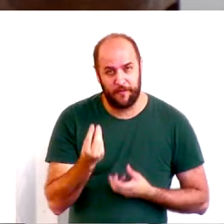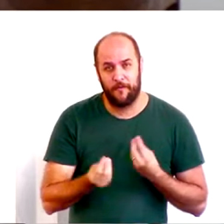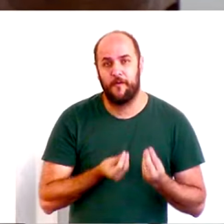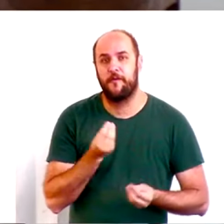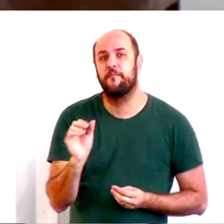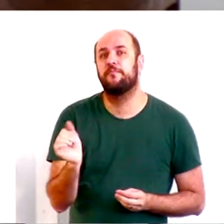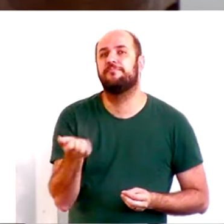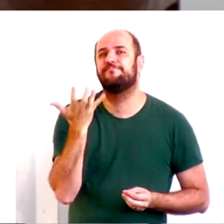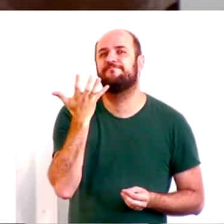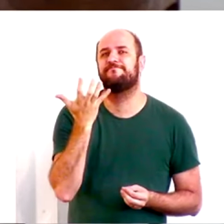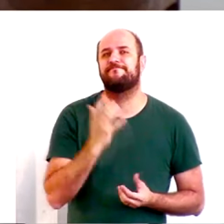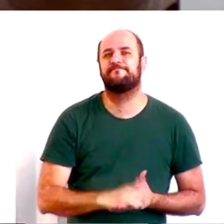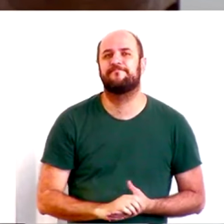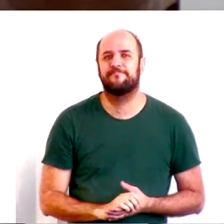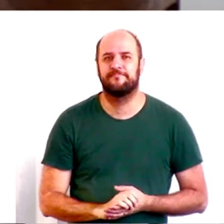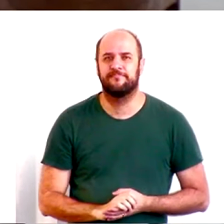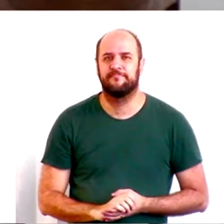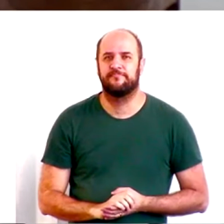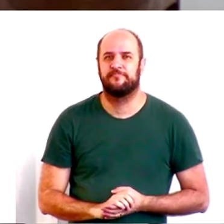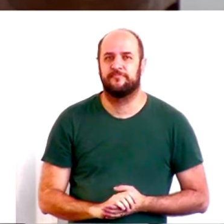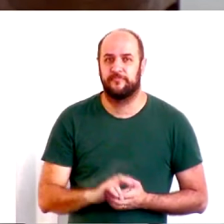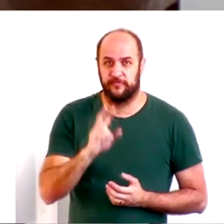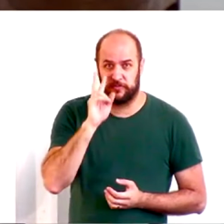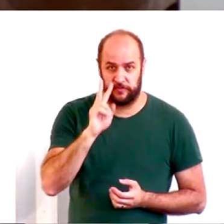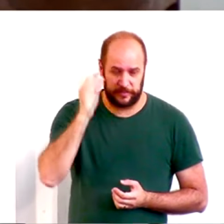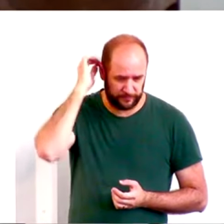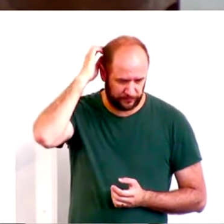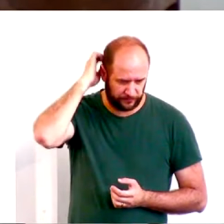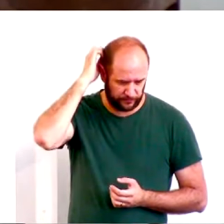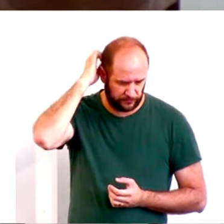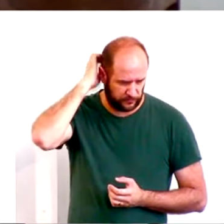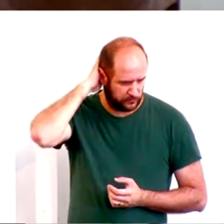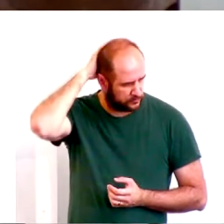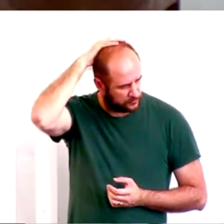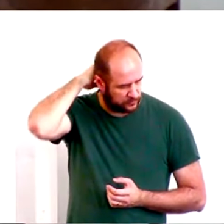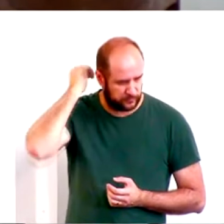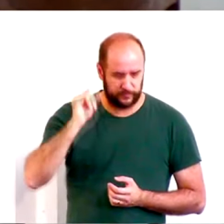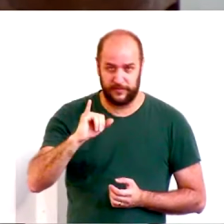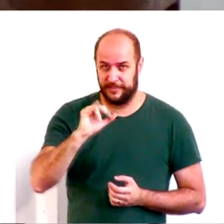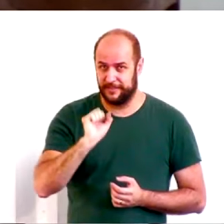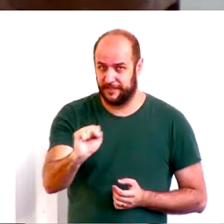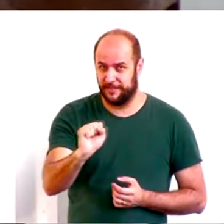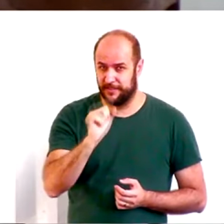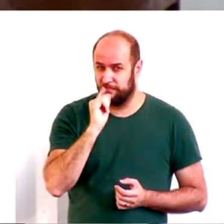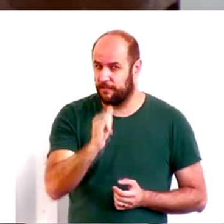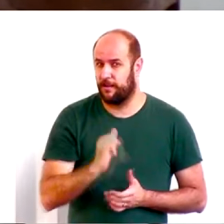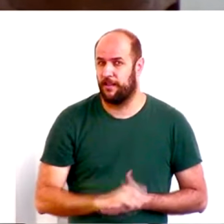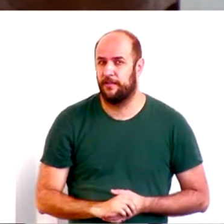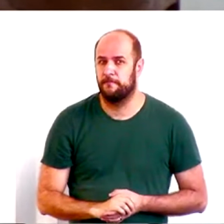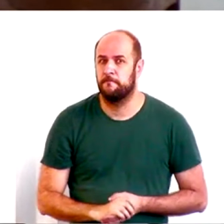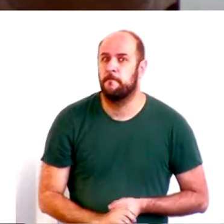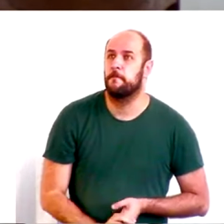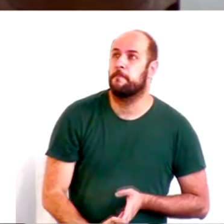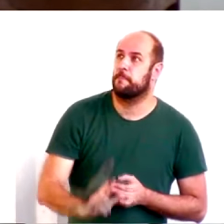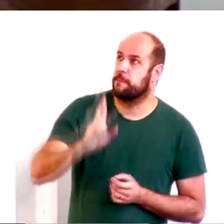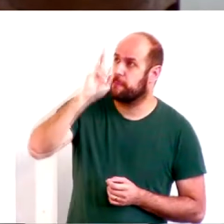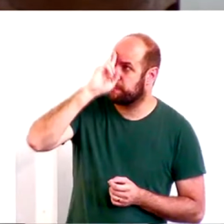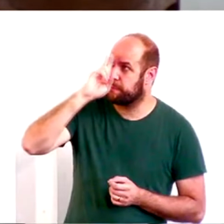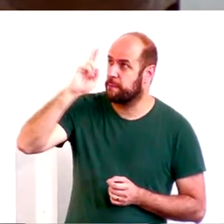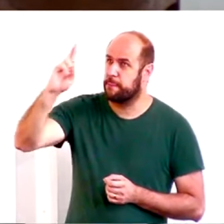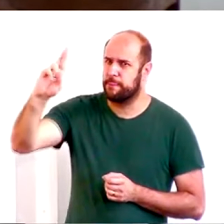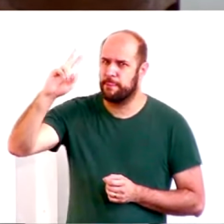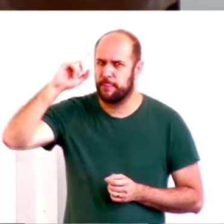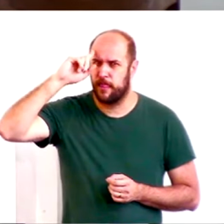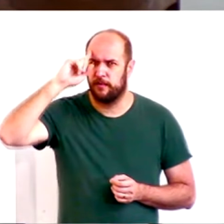se dá veja o versículo 7 8 7 Isaías vai dizer Eis que o senhor fará vir sobre